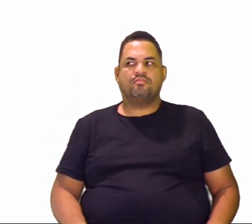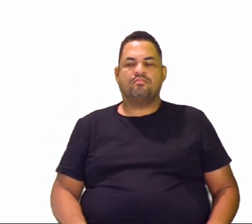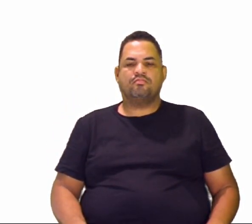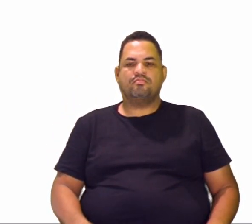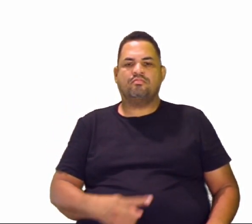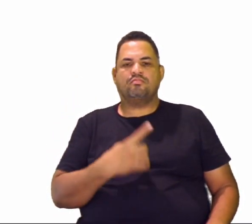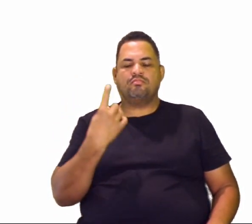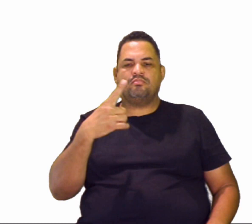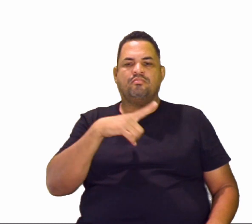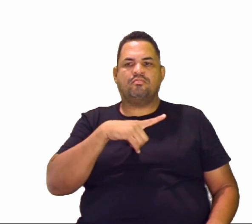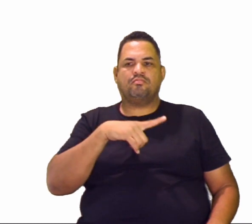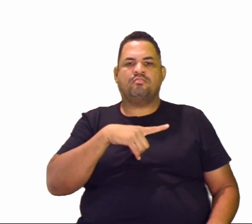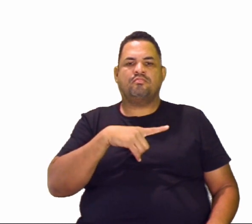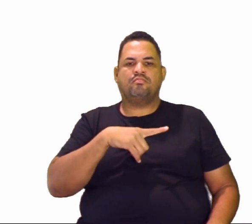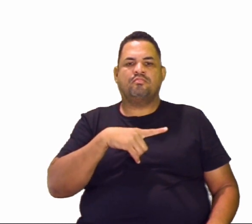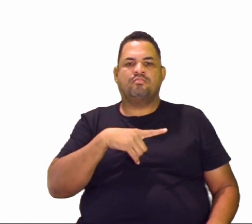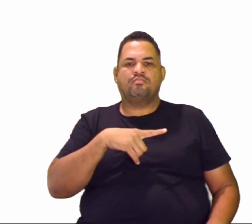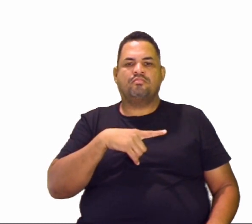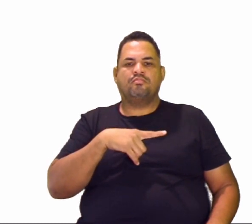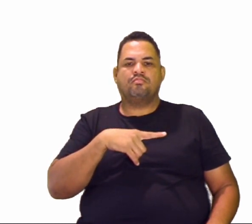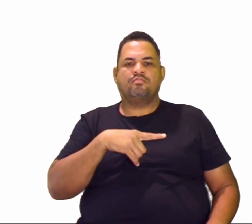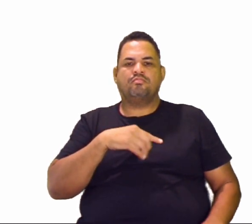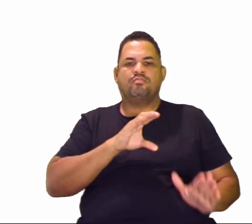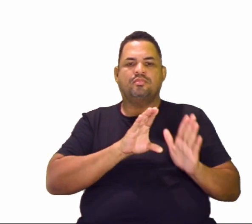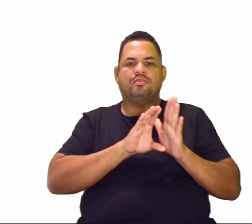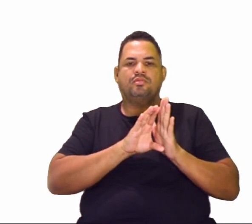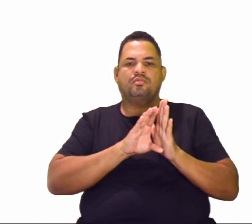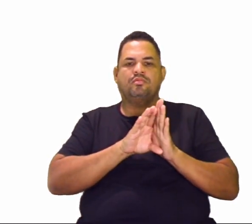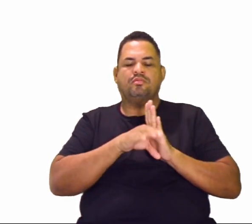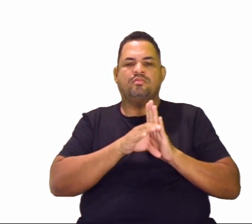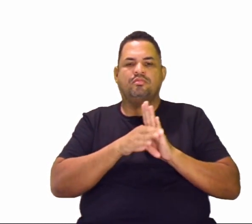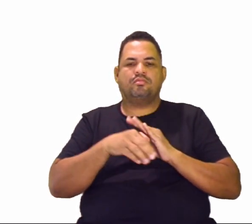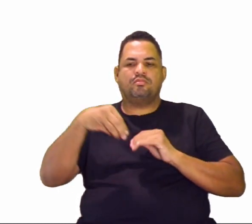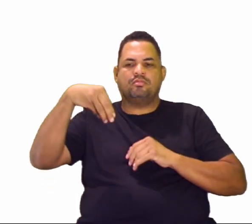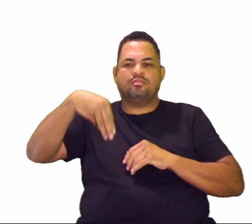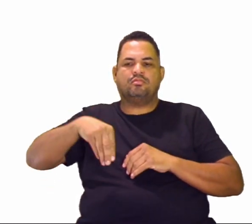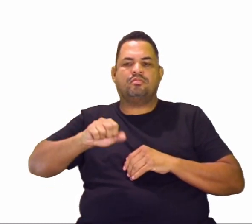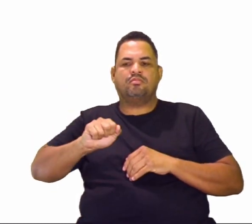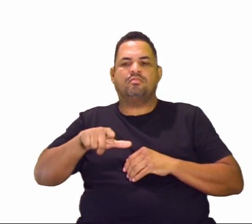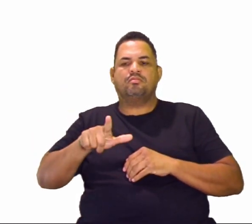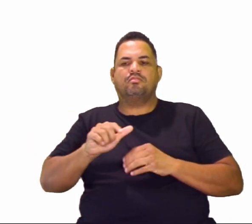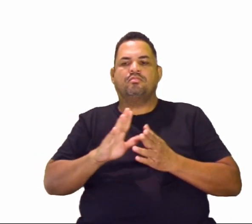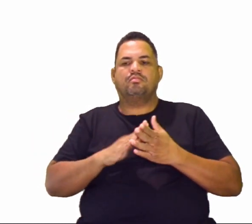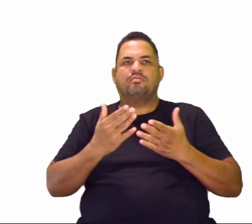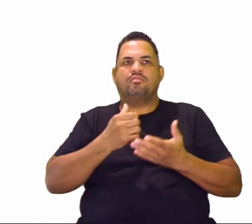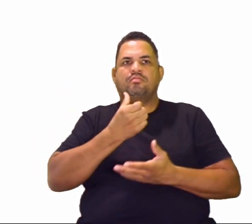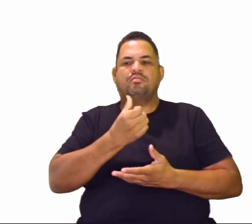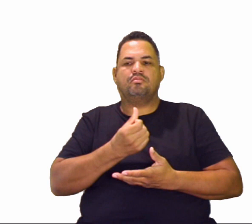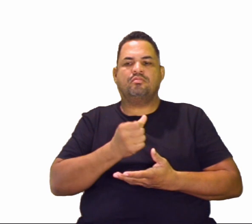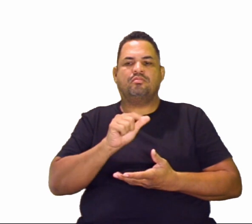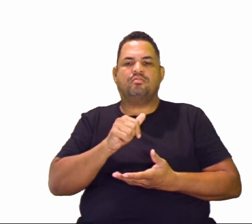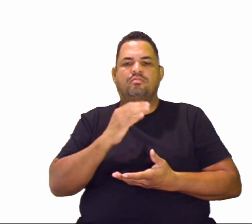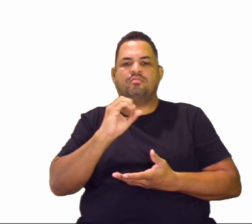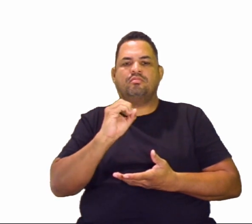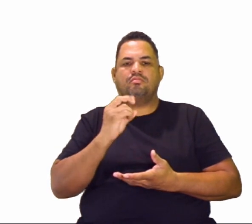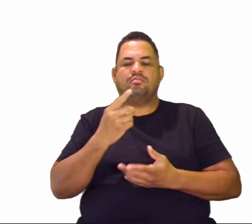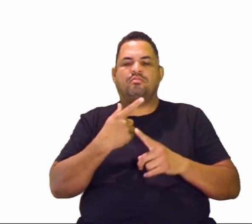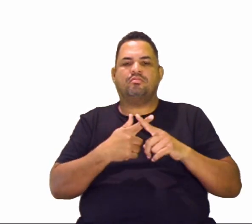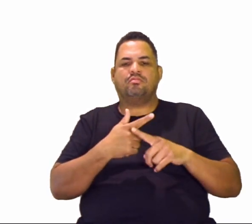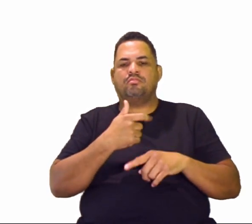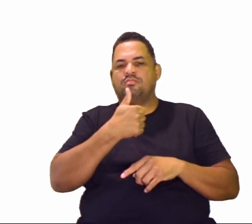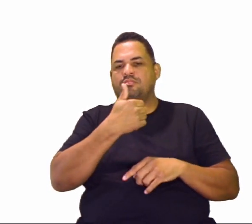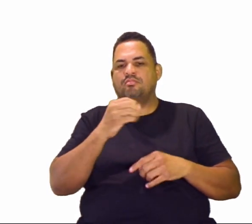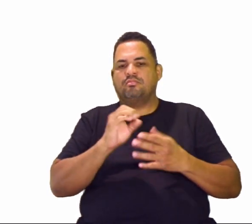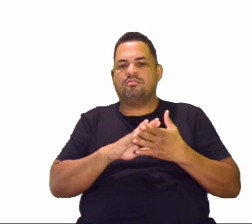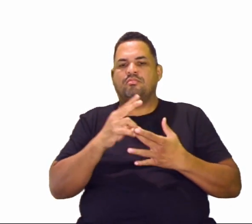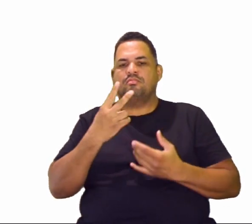nós tivemos o quê? O conceito de mol, onde mol corresponde a 6,02 vezes 10